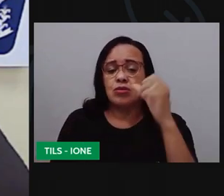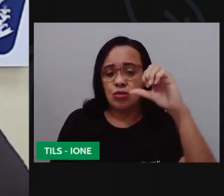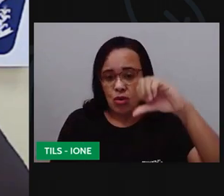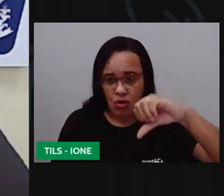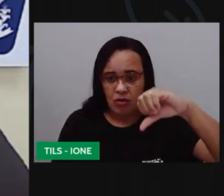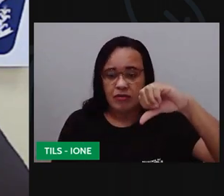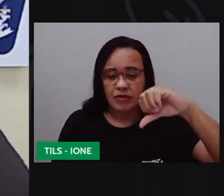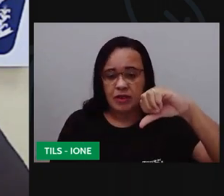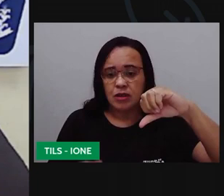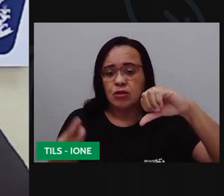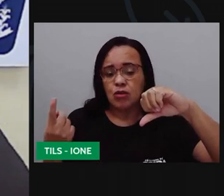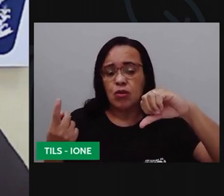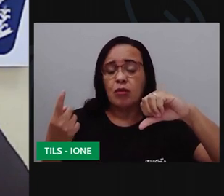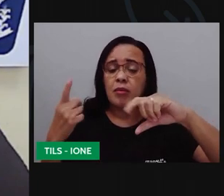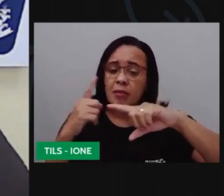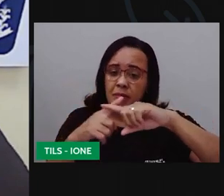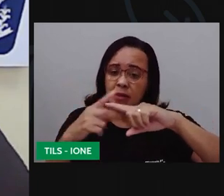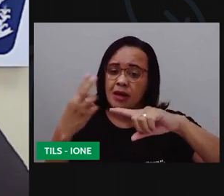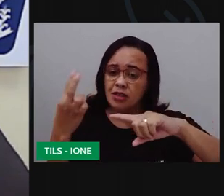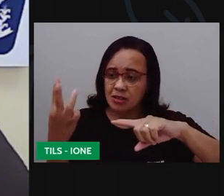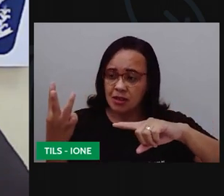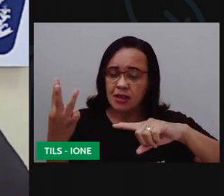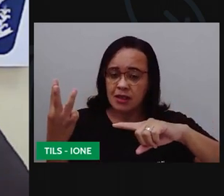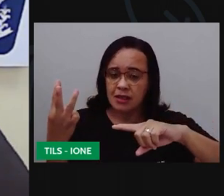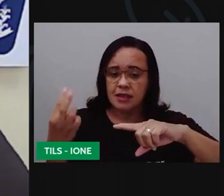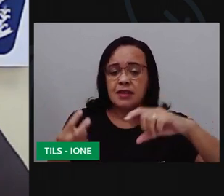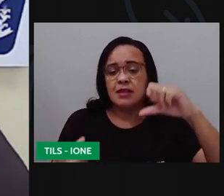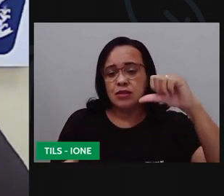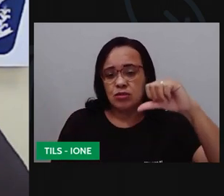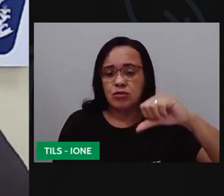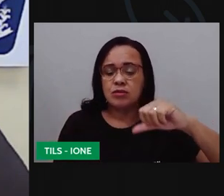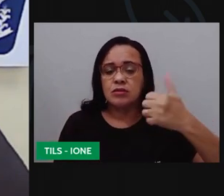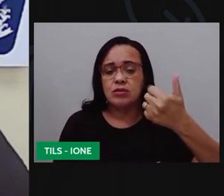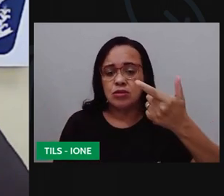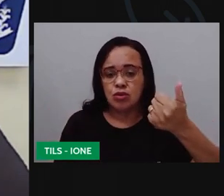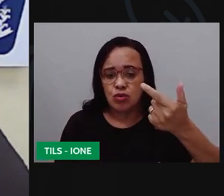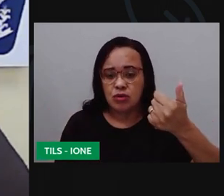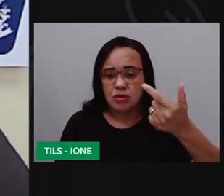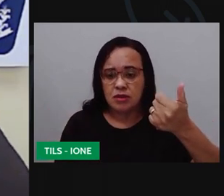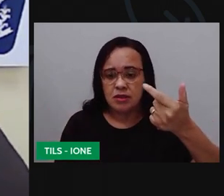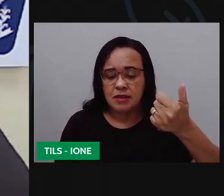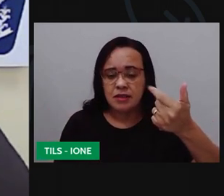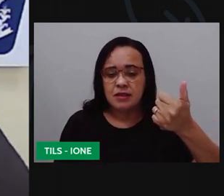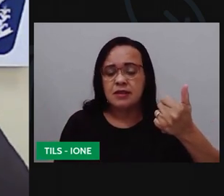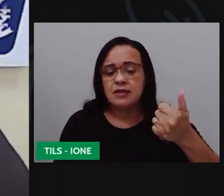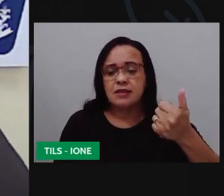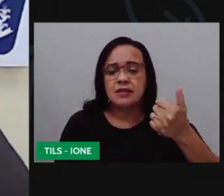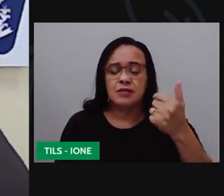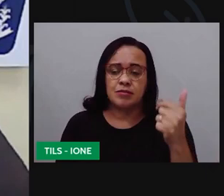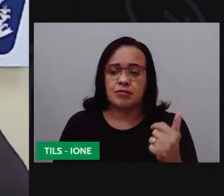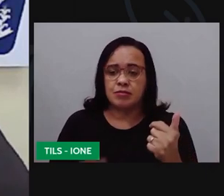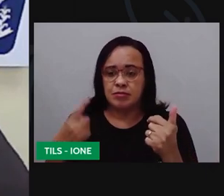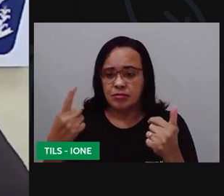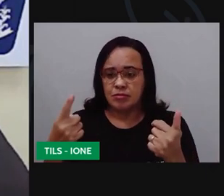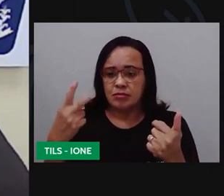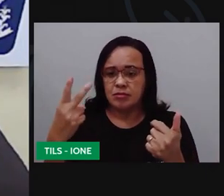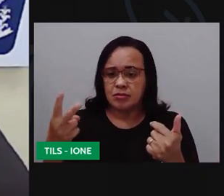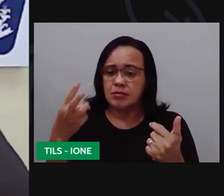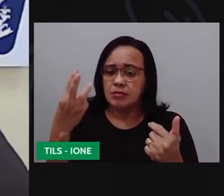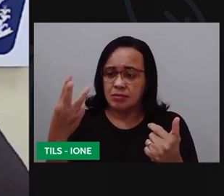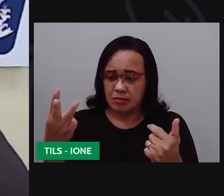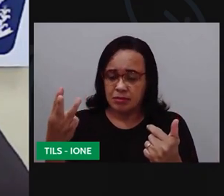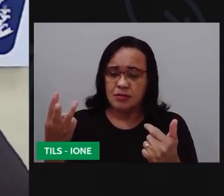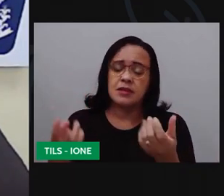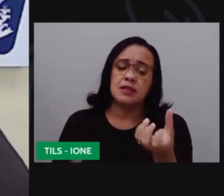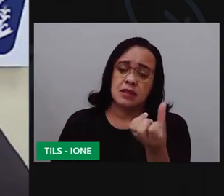8, 9. Com mais 3, 9, né? 10, 11, 12. Com mais 3, 14,